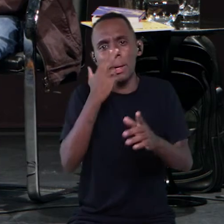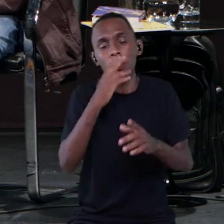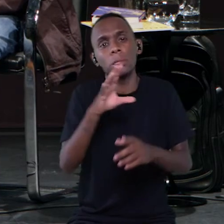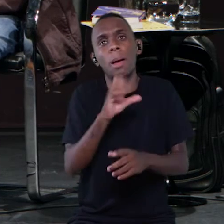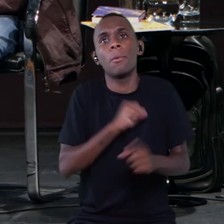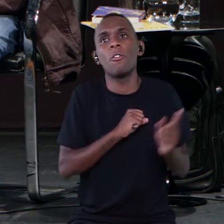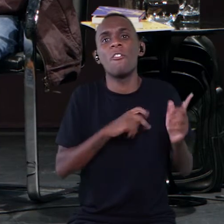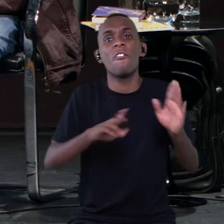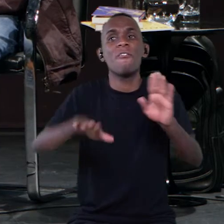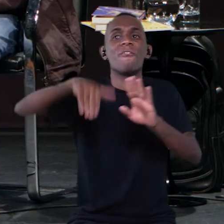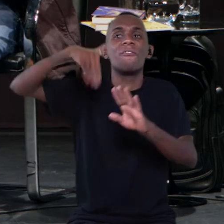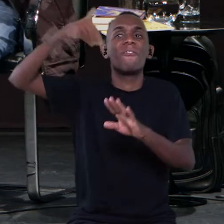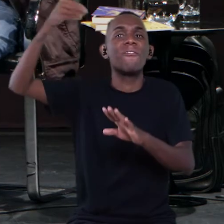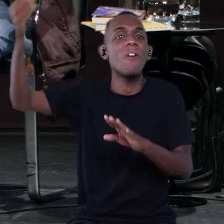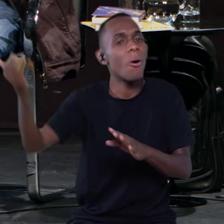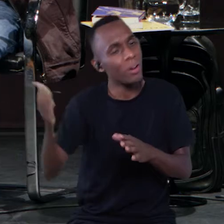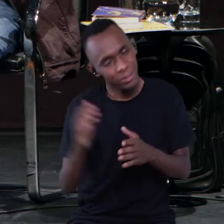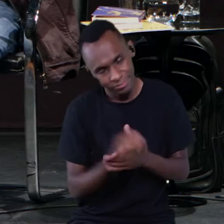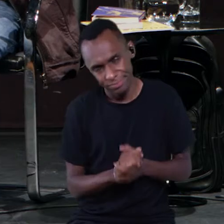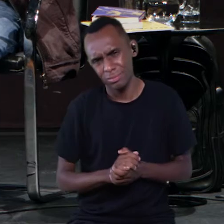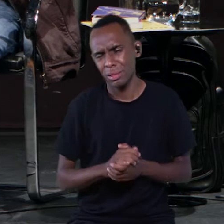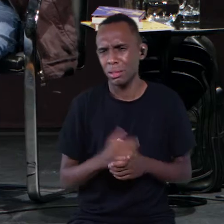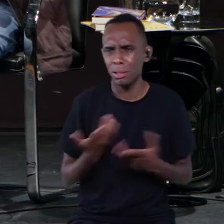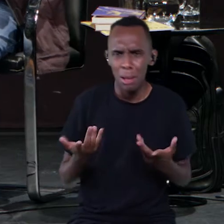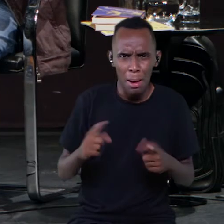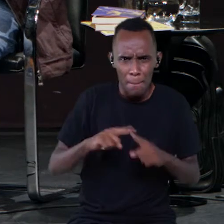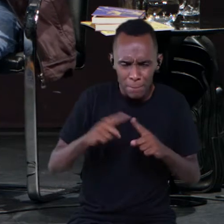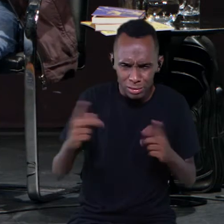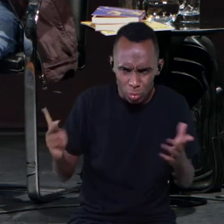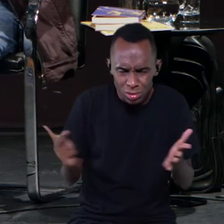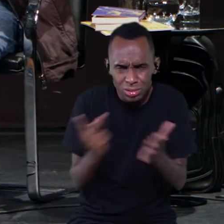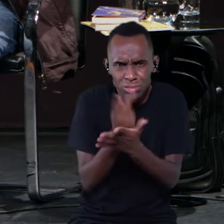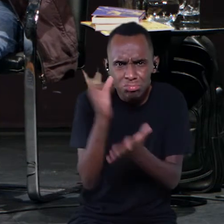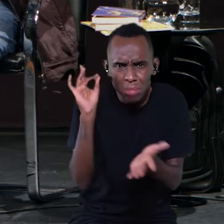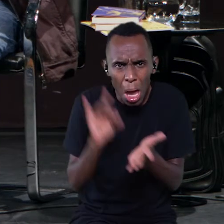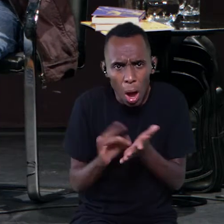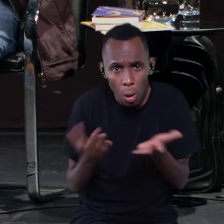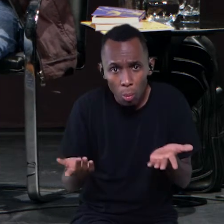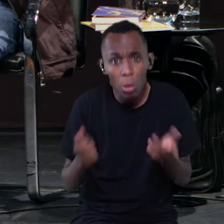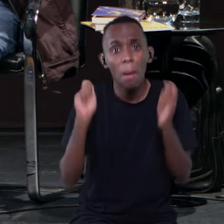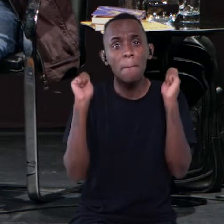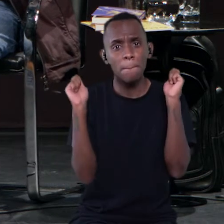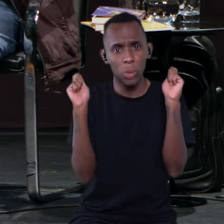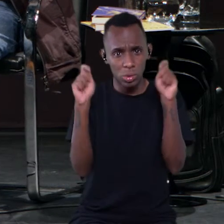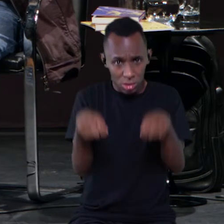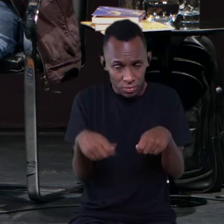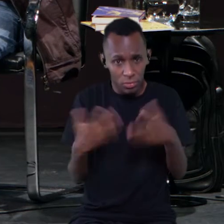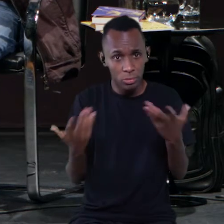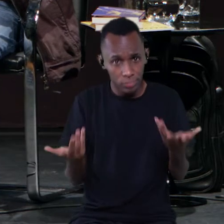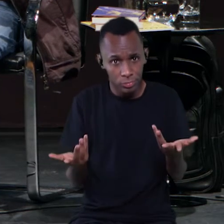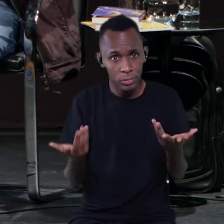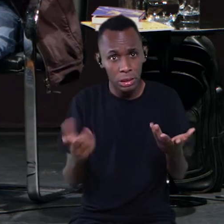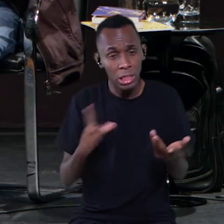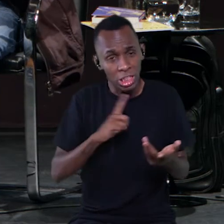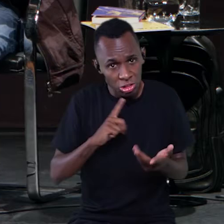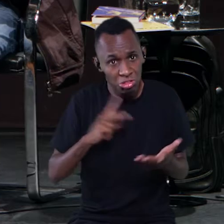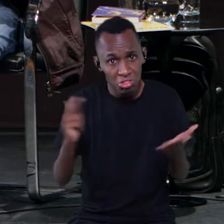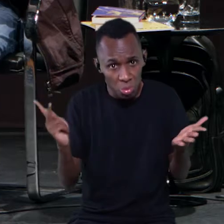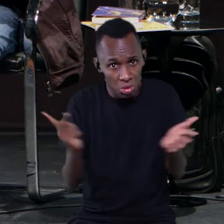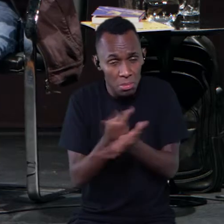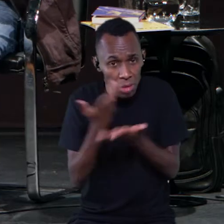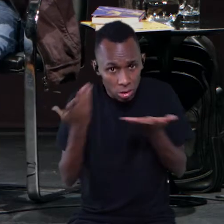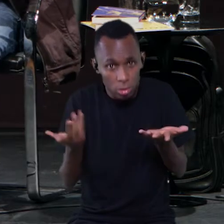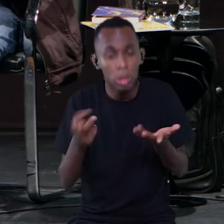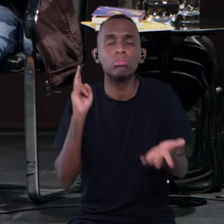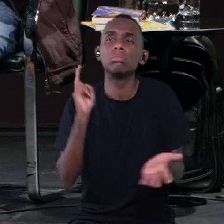estrangeiros, né, de situações que a gente se pergunta, mas aconteciam? Né? Era possível? Haviam esses